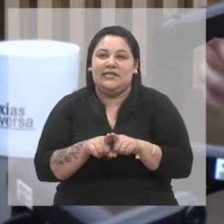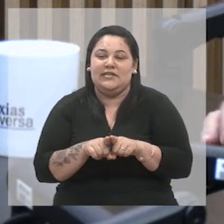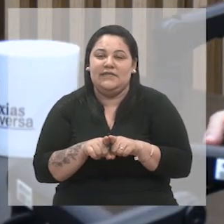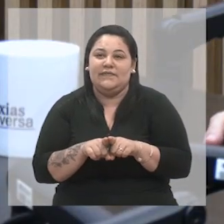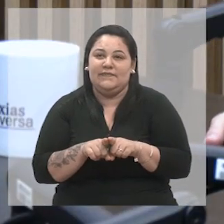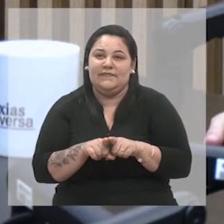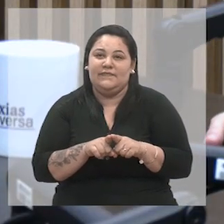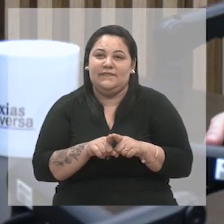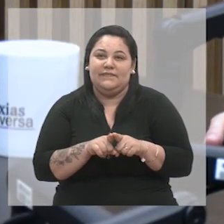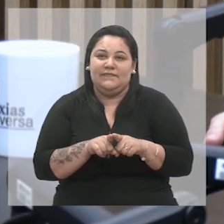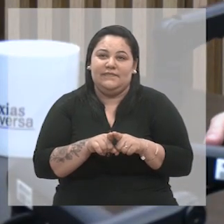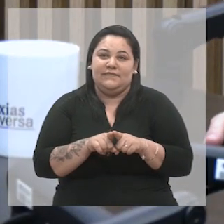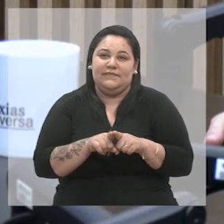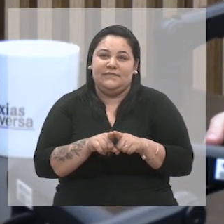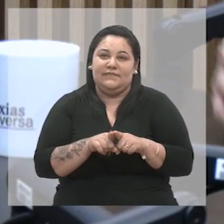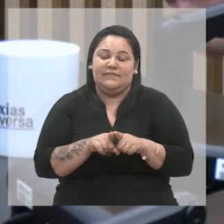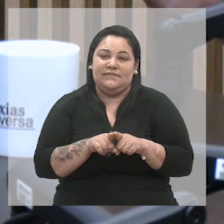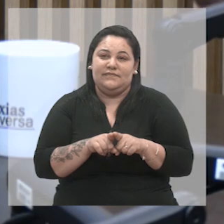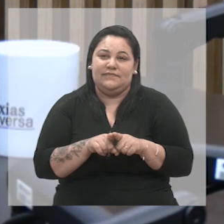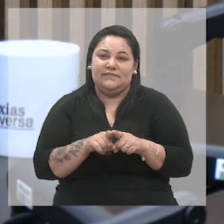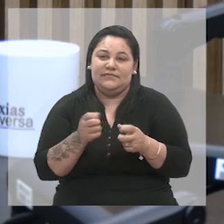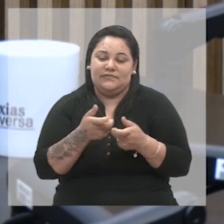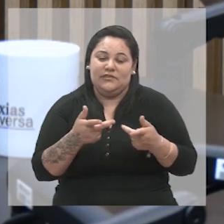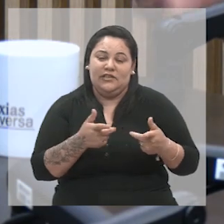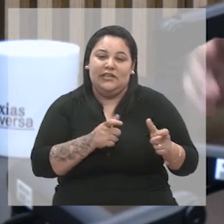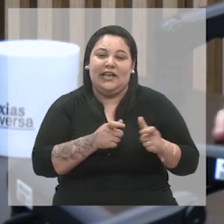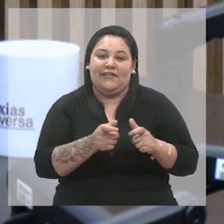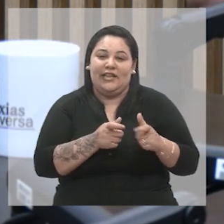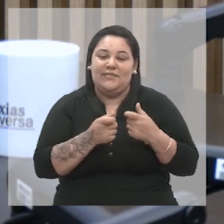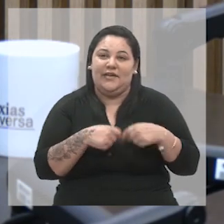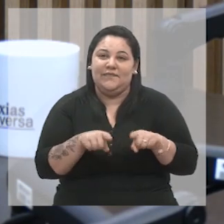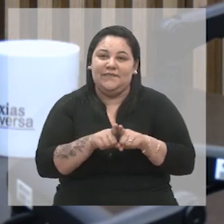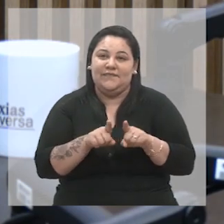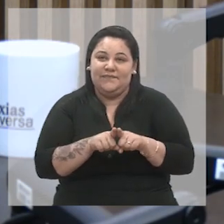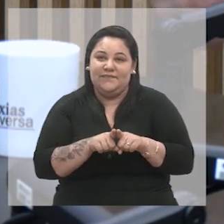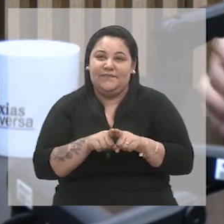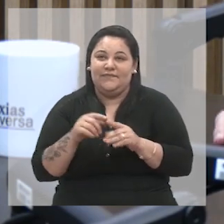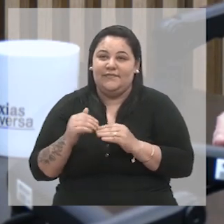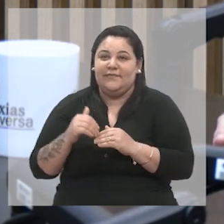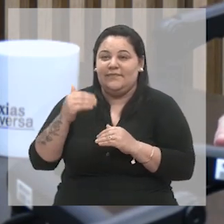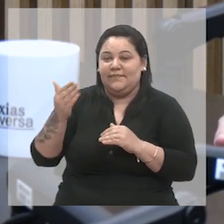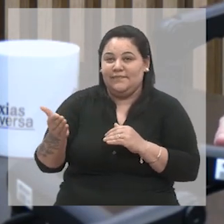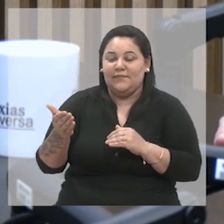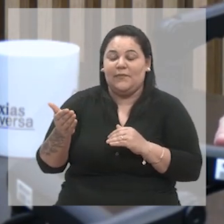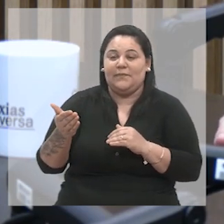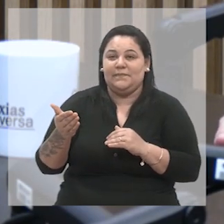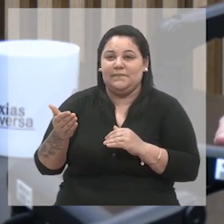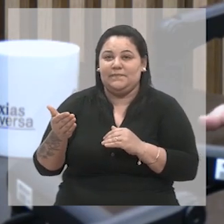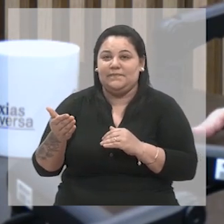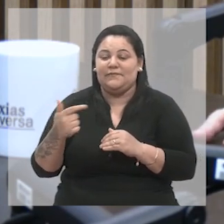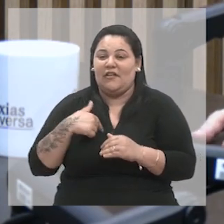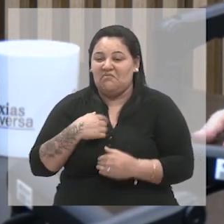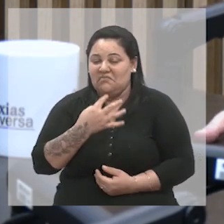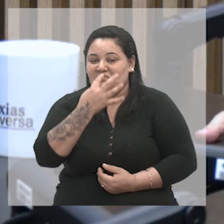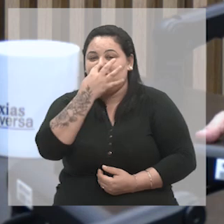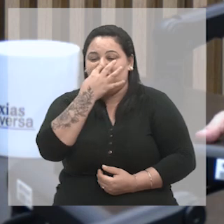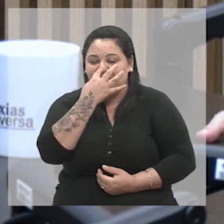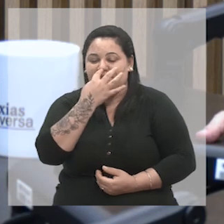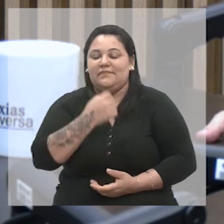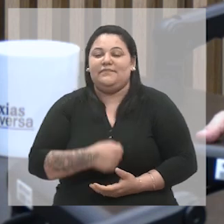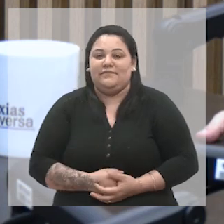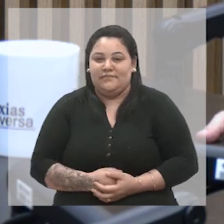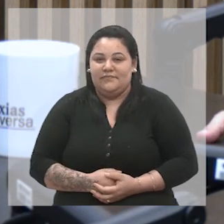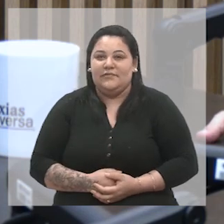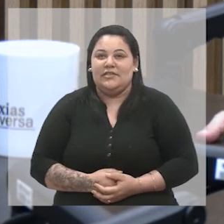menino aqui, né? E o volume de jogos e o nível técnico fora, né? É impressionante,